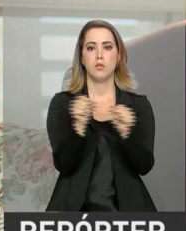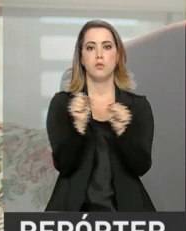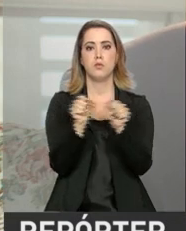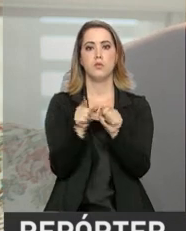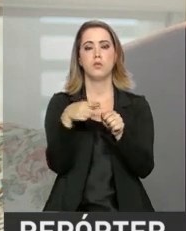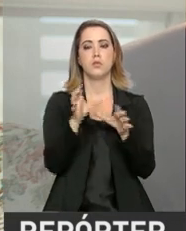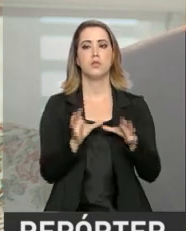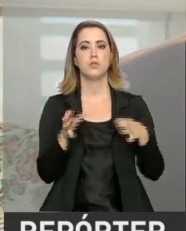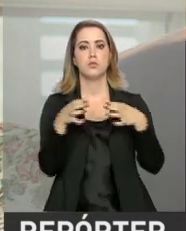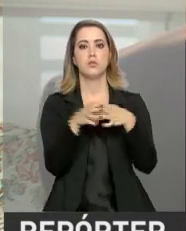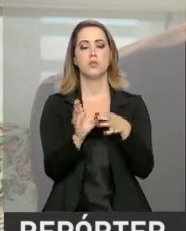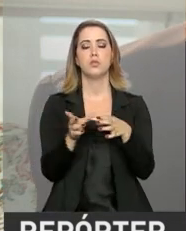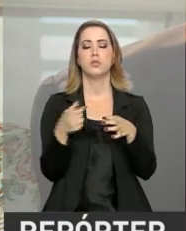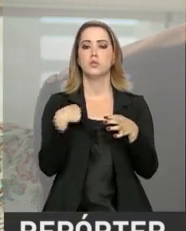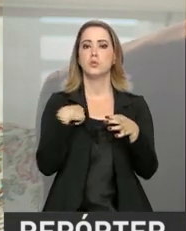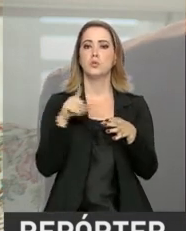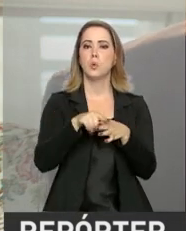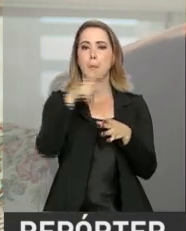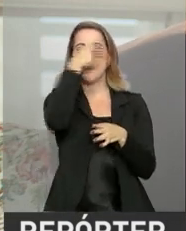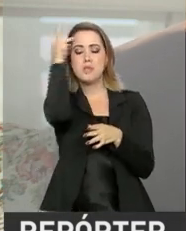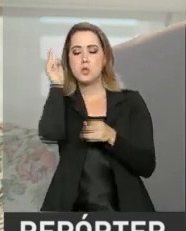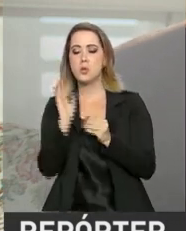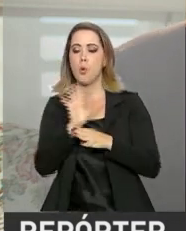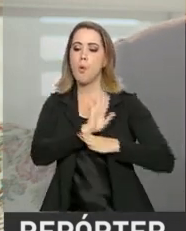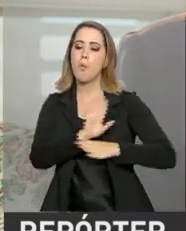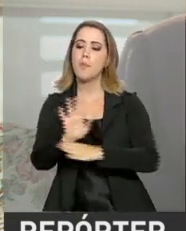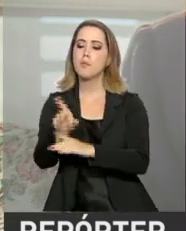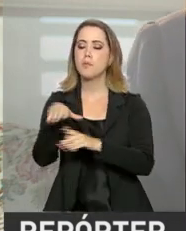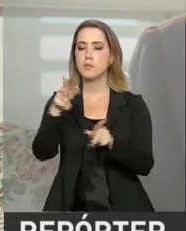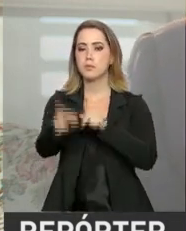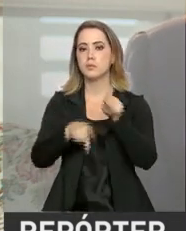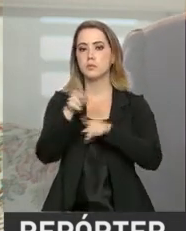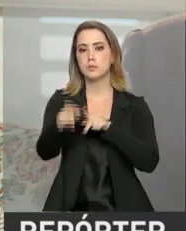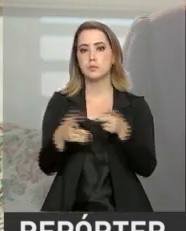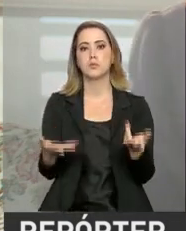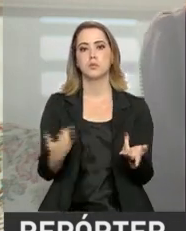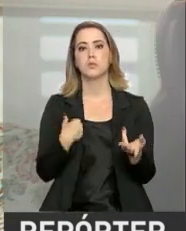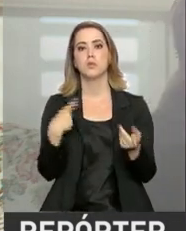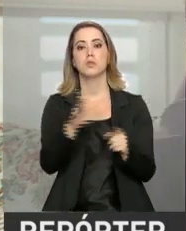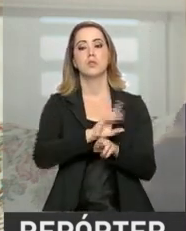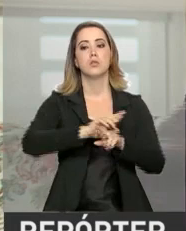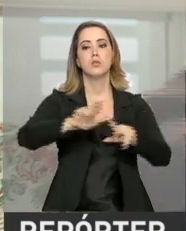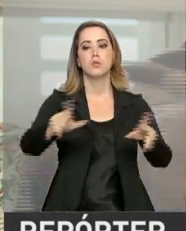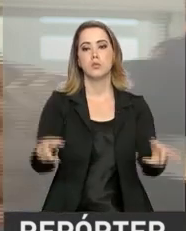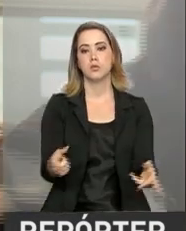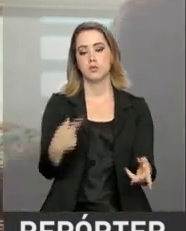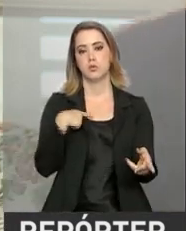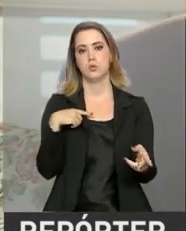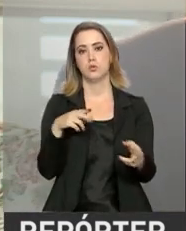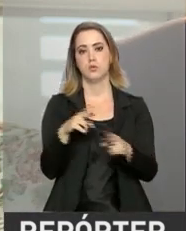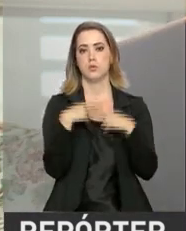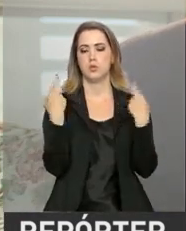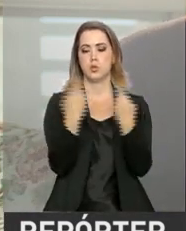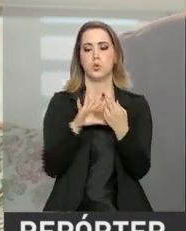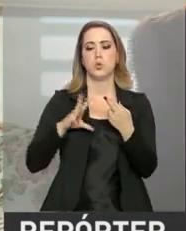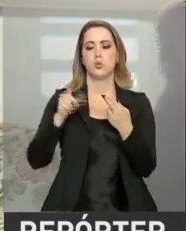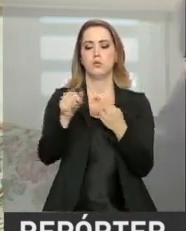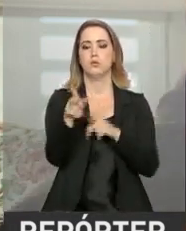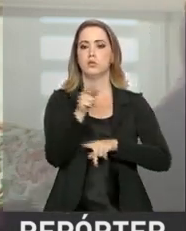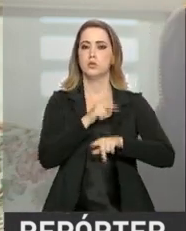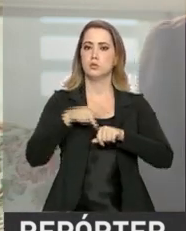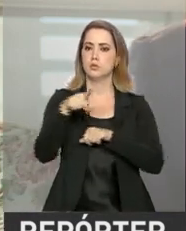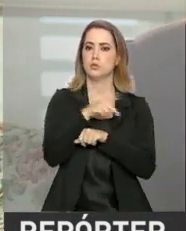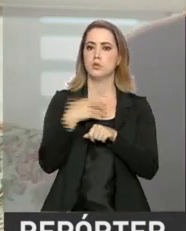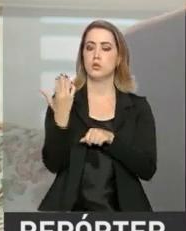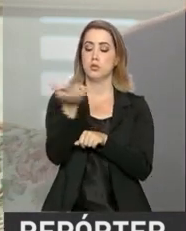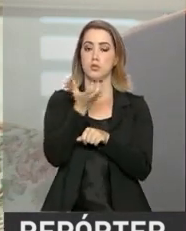dessa cúpula uma cúpula voltada para as pessoas. Então, a Índia decidiu fazer muitas das reuniões por todo o país e também queremos